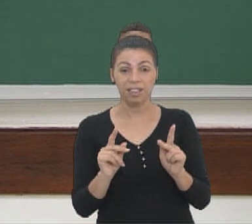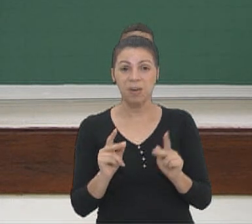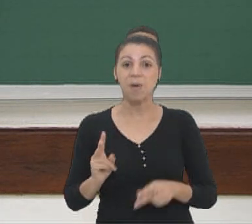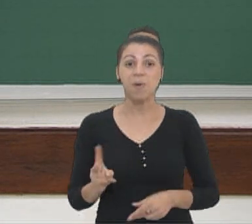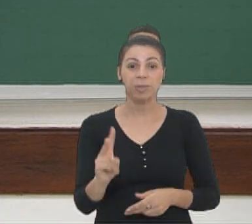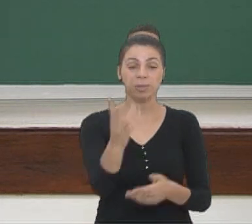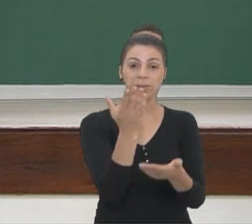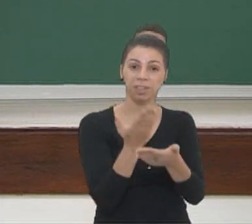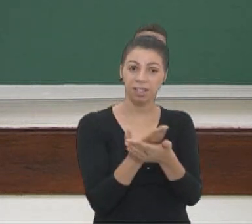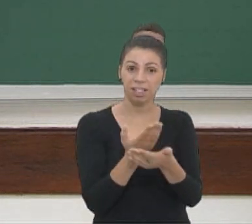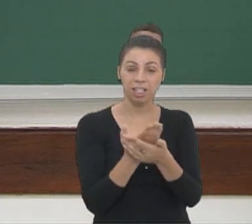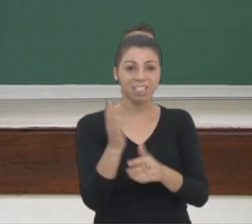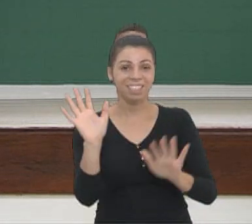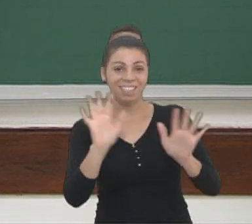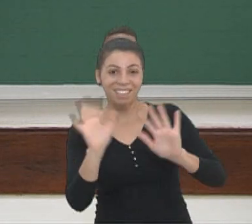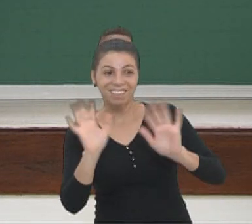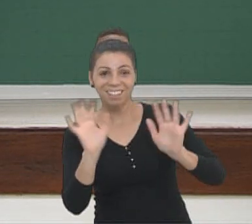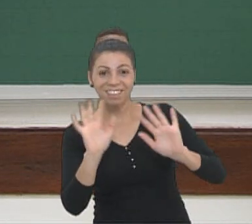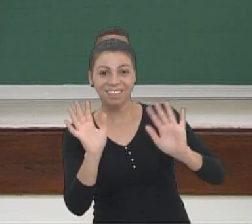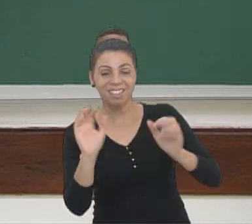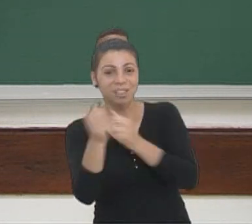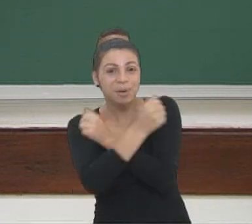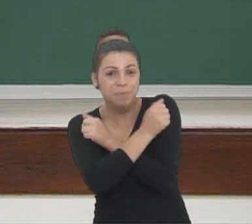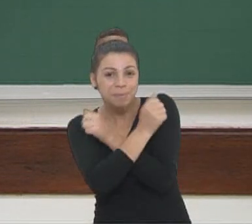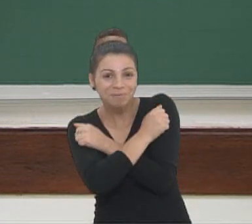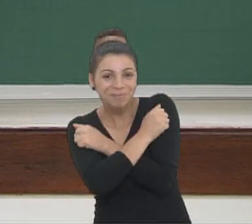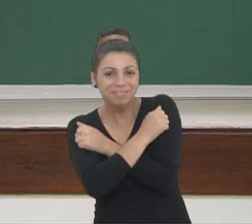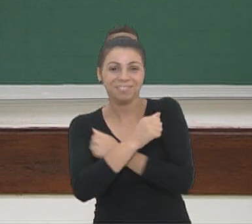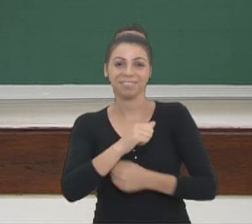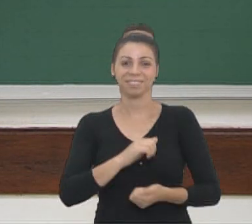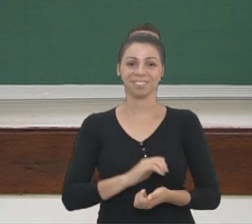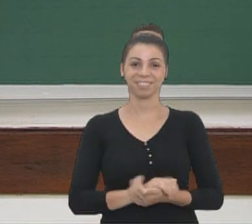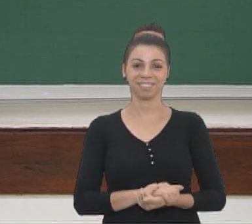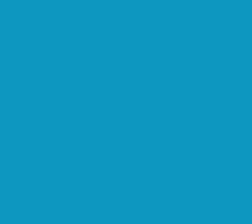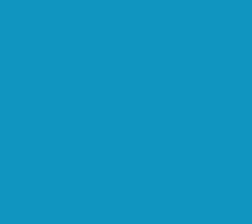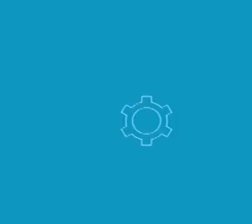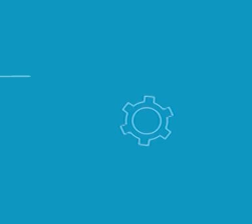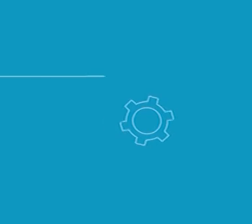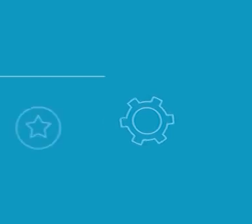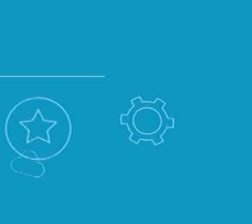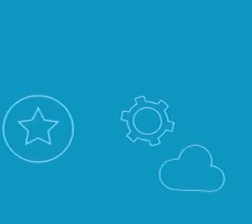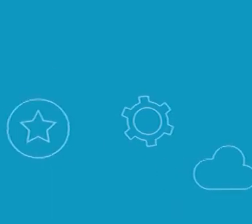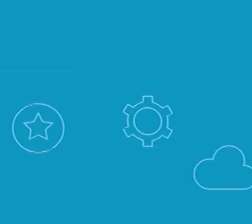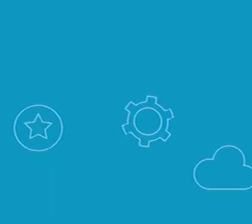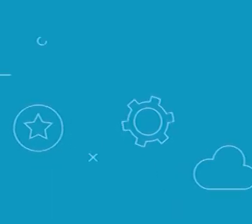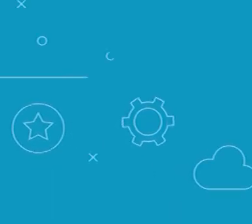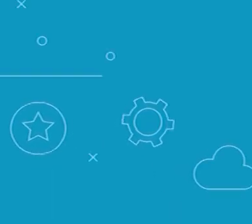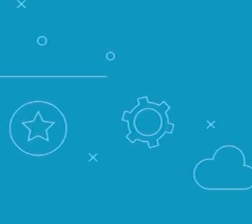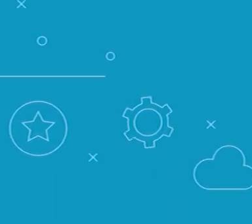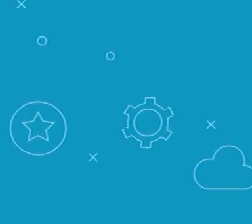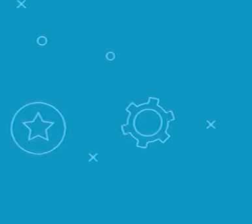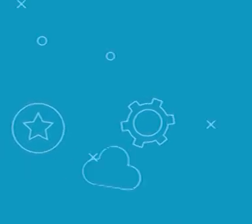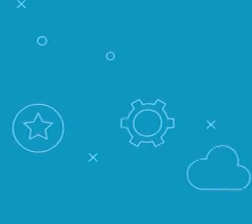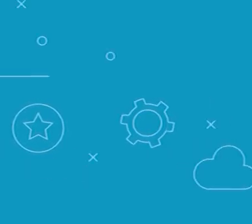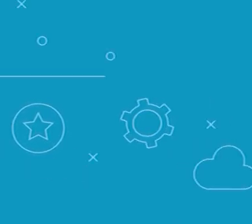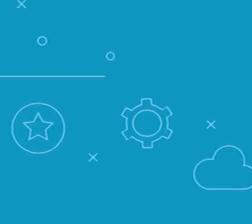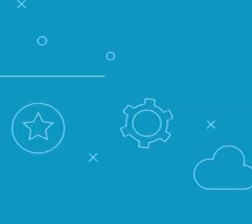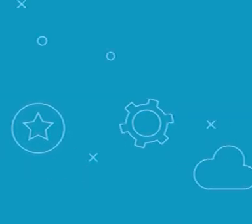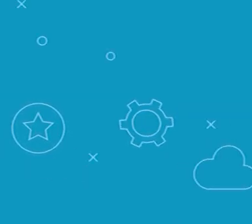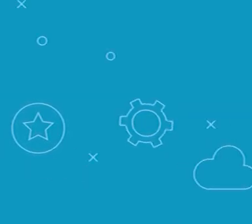as aulas, até mais, abraço!